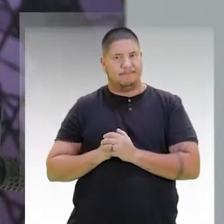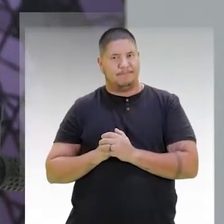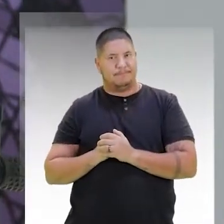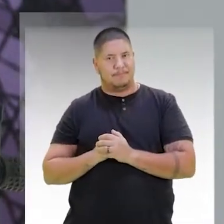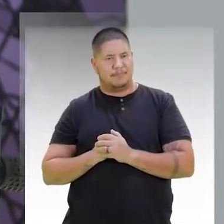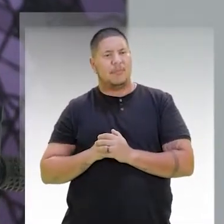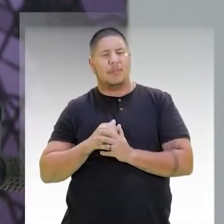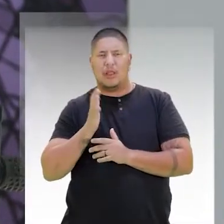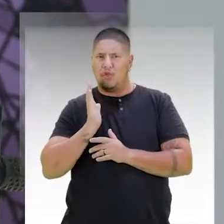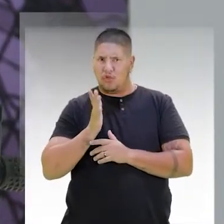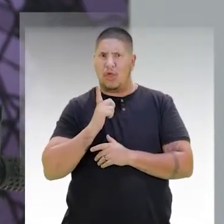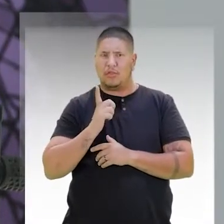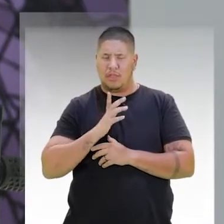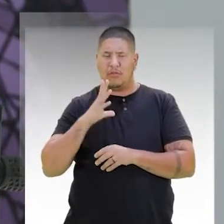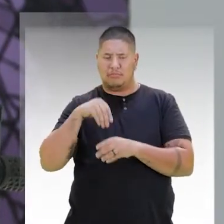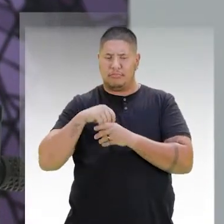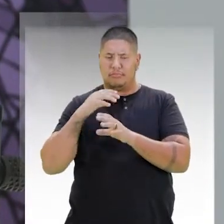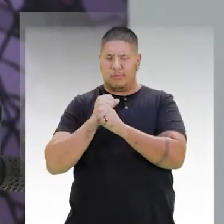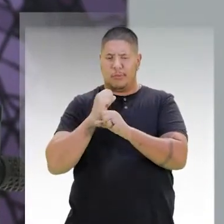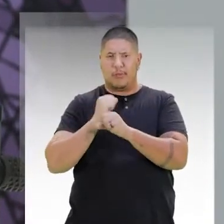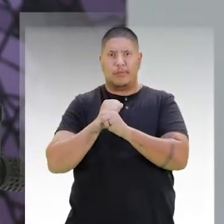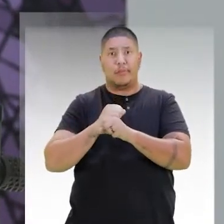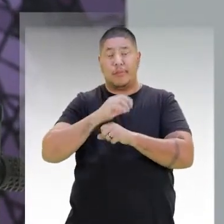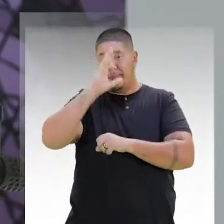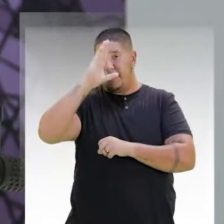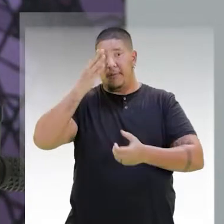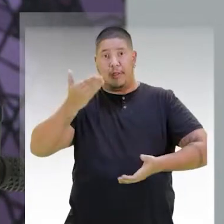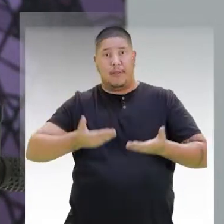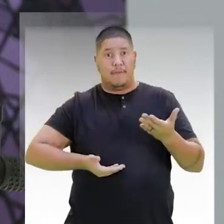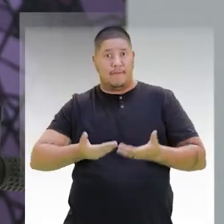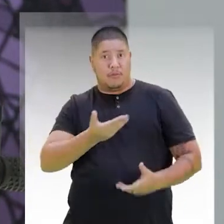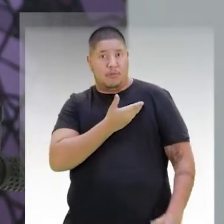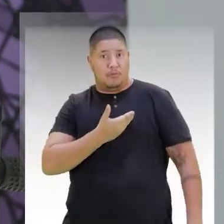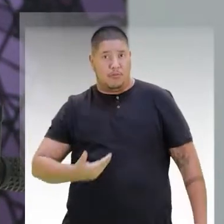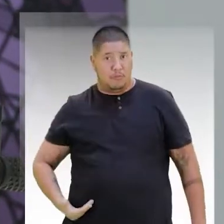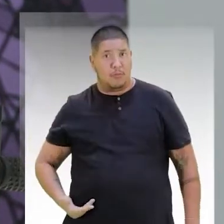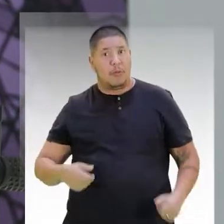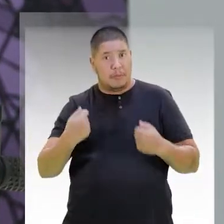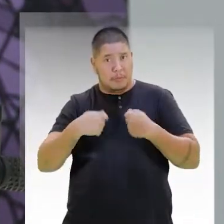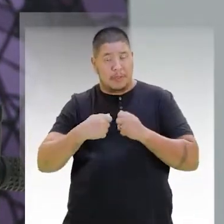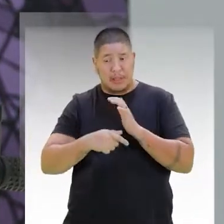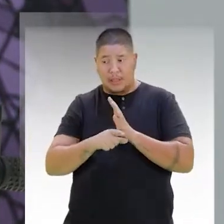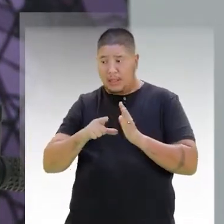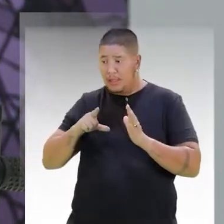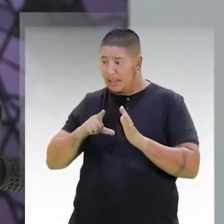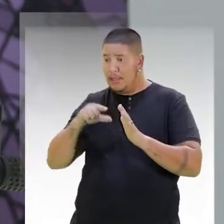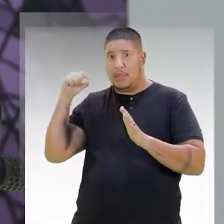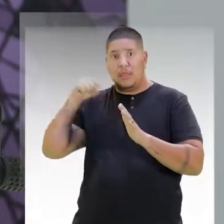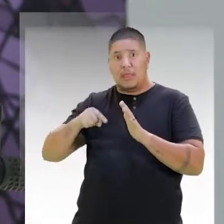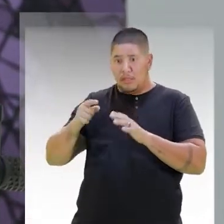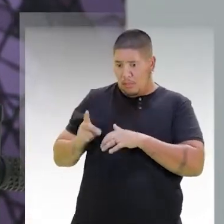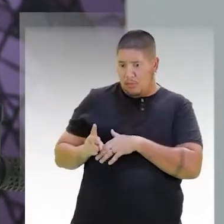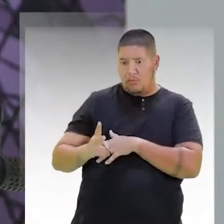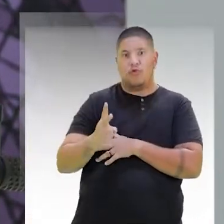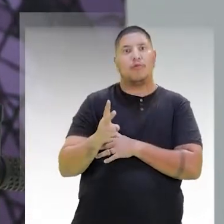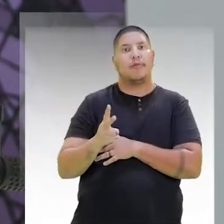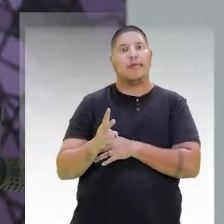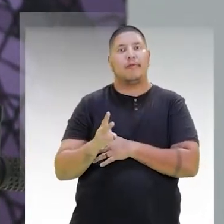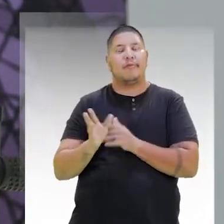tem que estar prevista no orçamento, quando é no serviço público, né? Tem que ser anterior, e essa continuidade